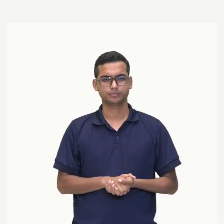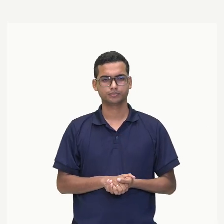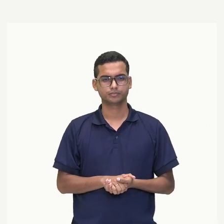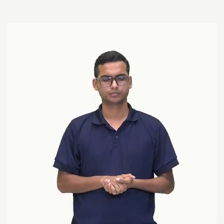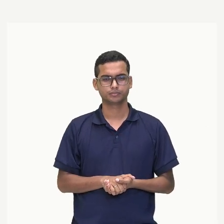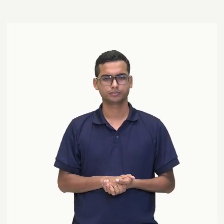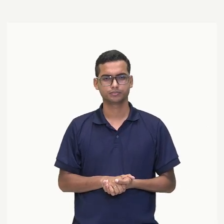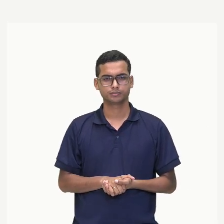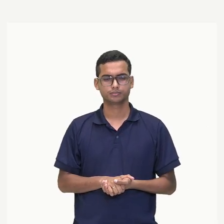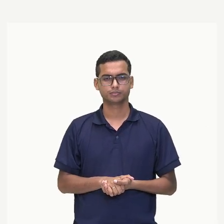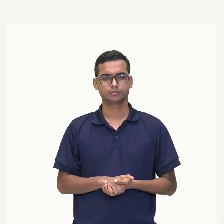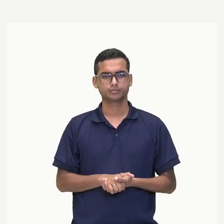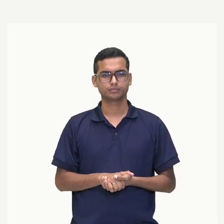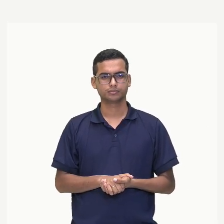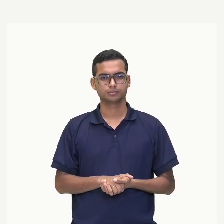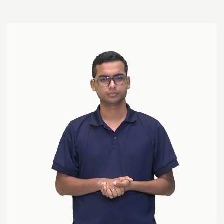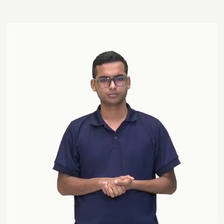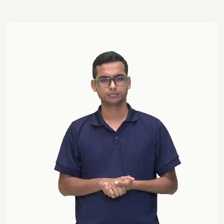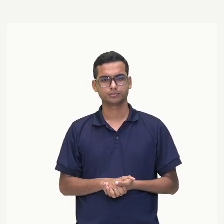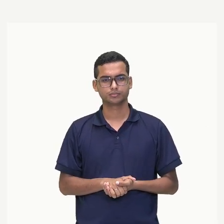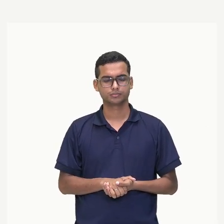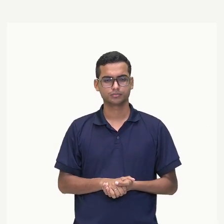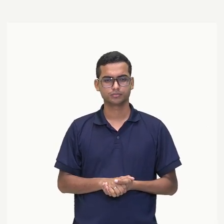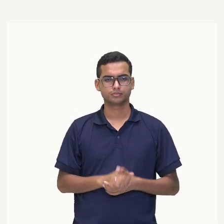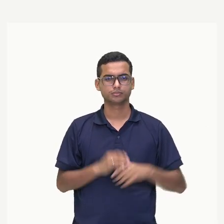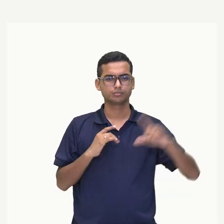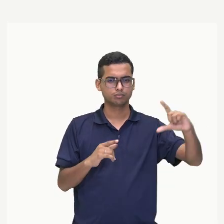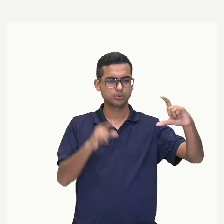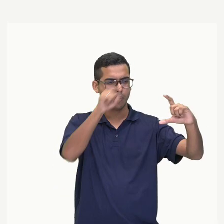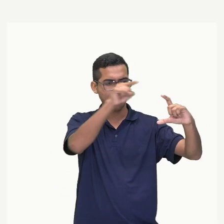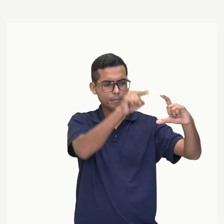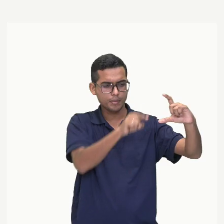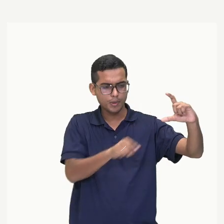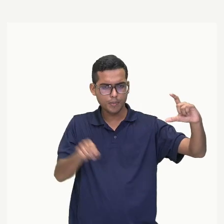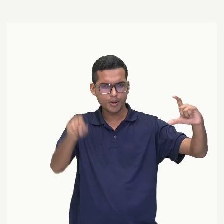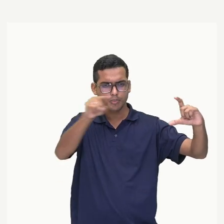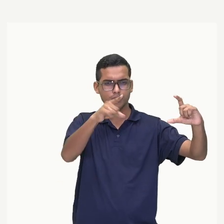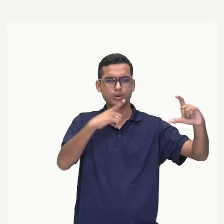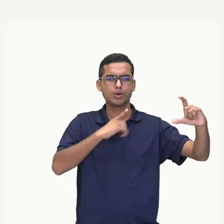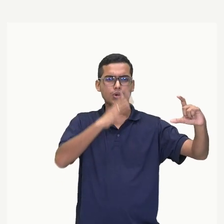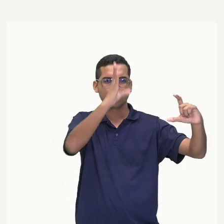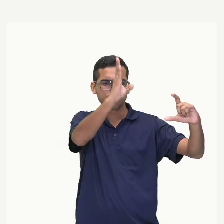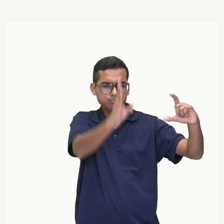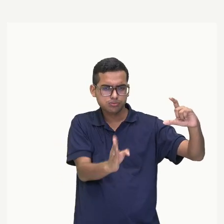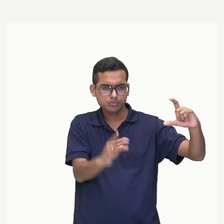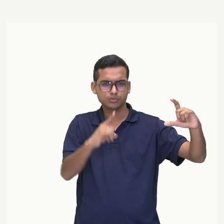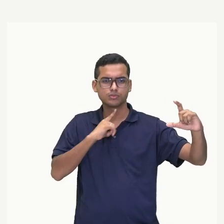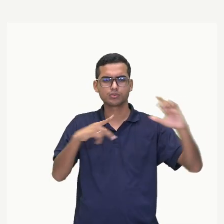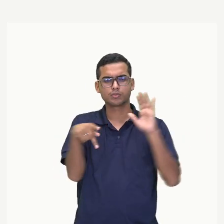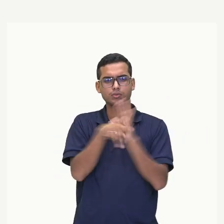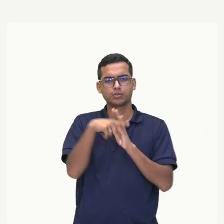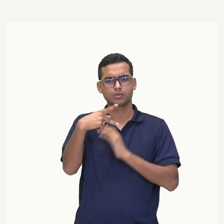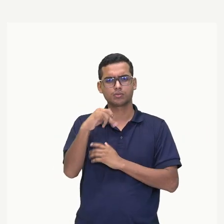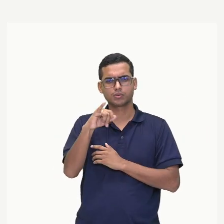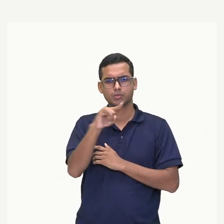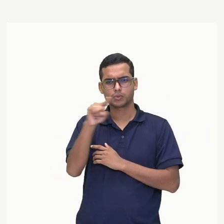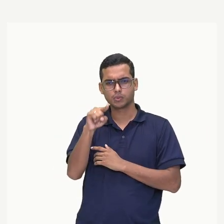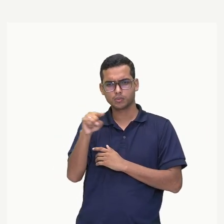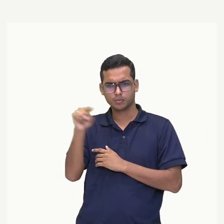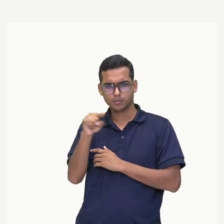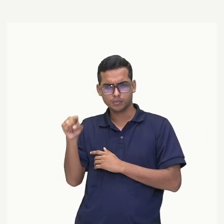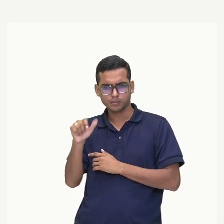Então, cada fatia dessa é como se fosse uma pizza, ó. Como se fosse uma pizza. Vai separando assim, ó.